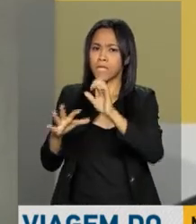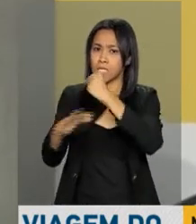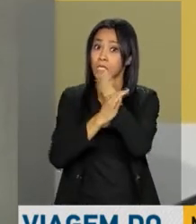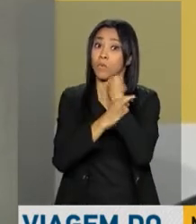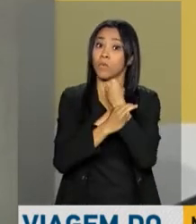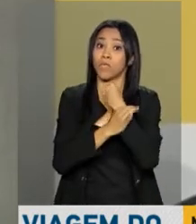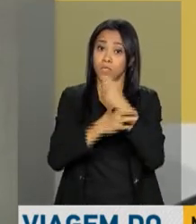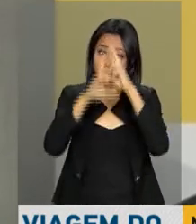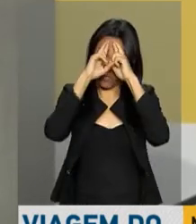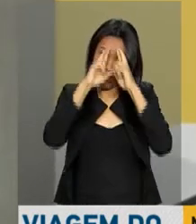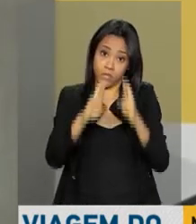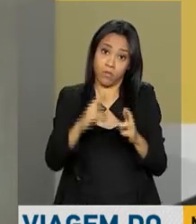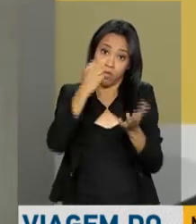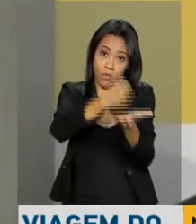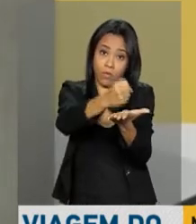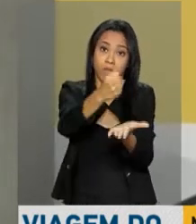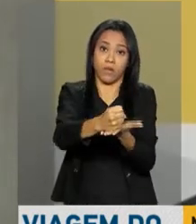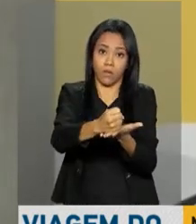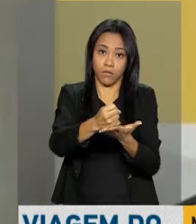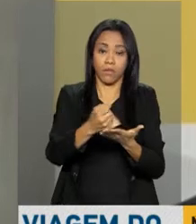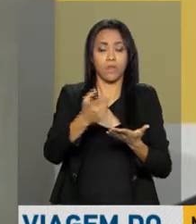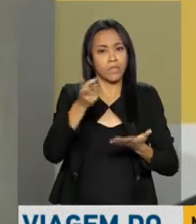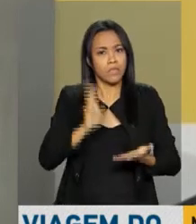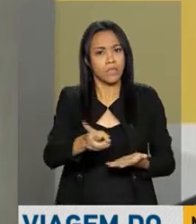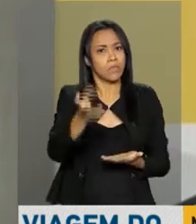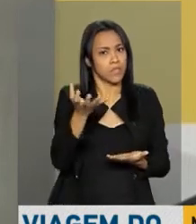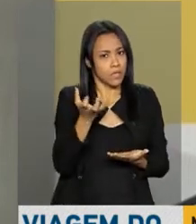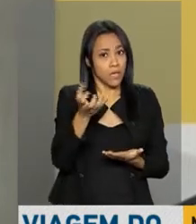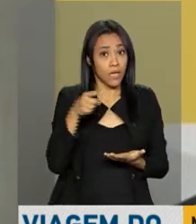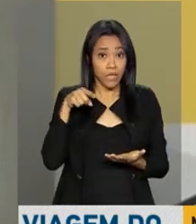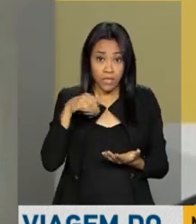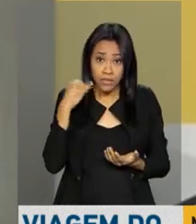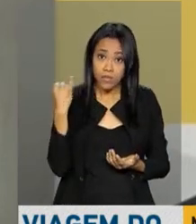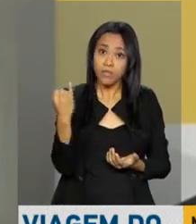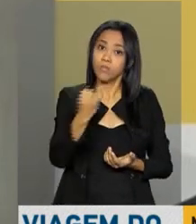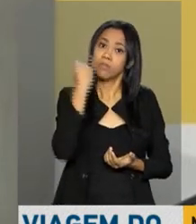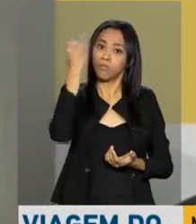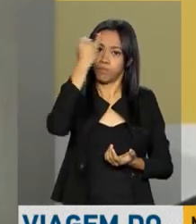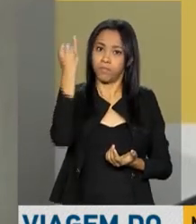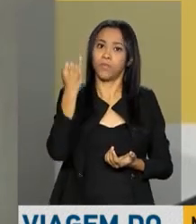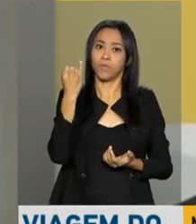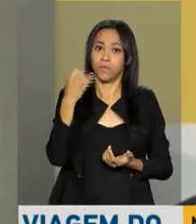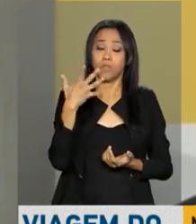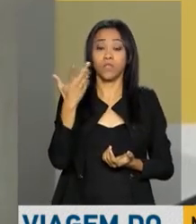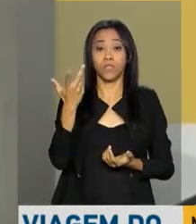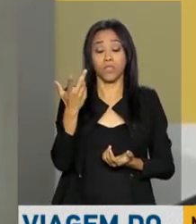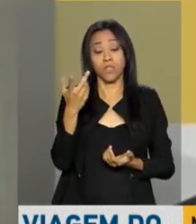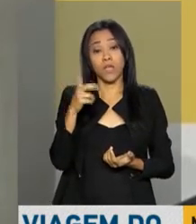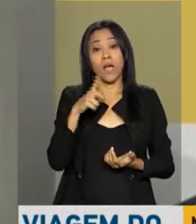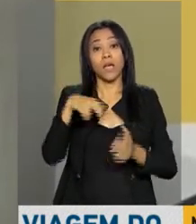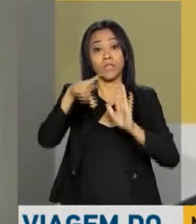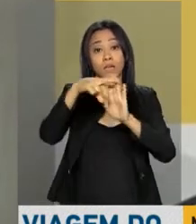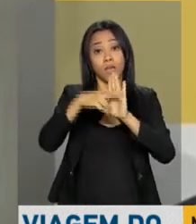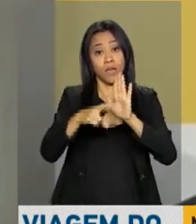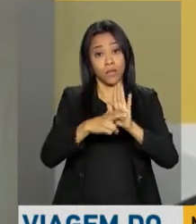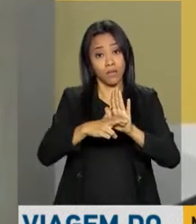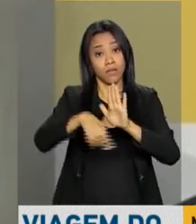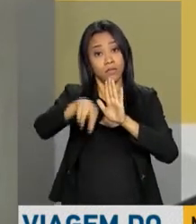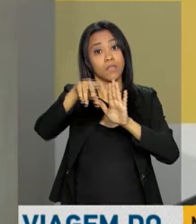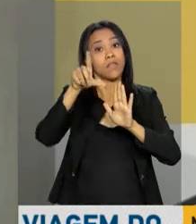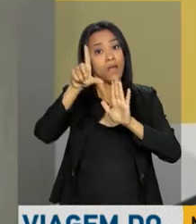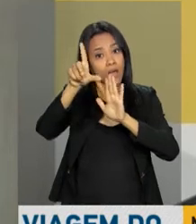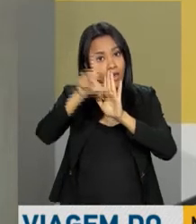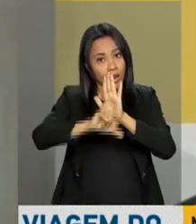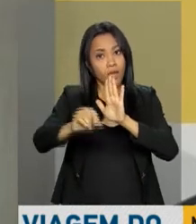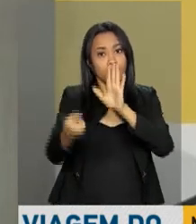jurídica uma coisa que se quer muito isso é fundamental é o direito existe para dar estabilidade às